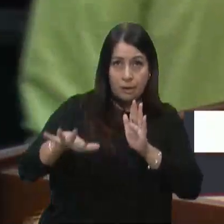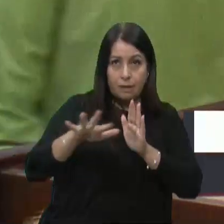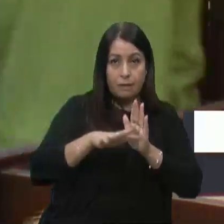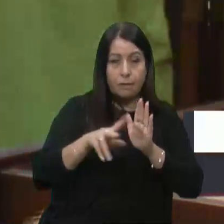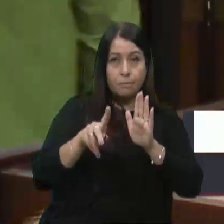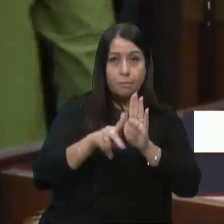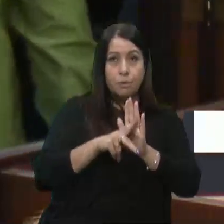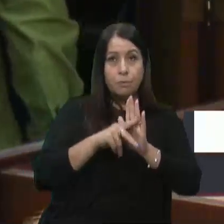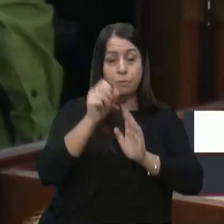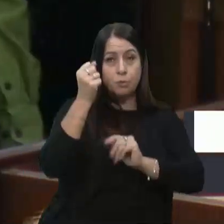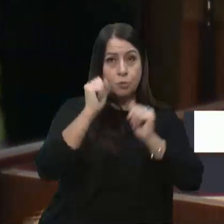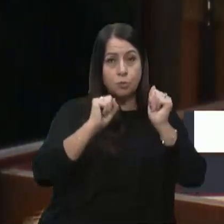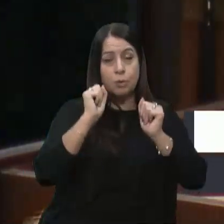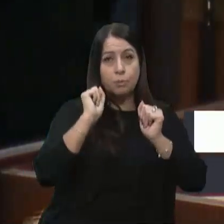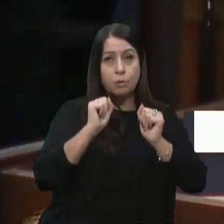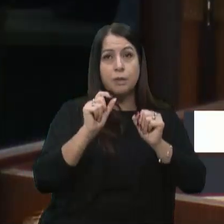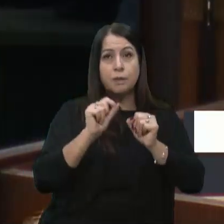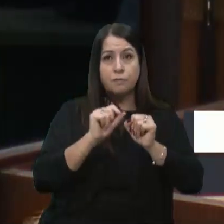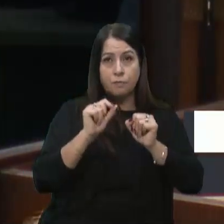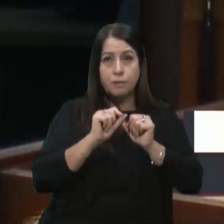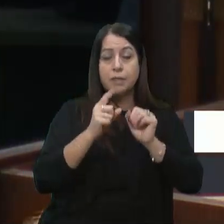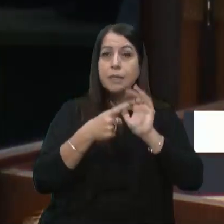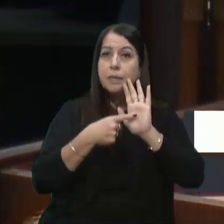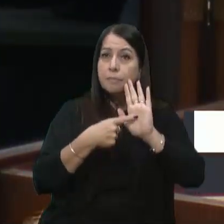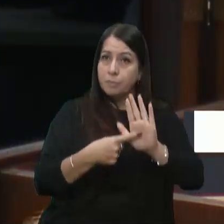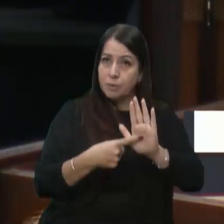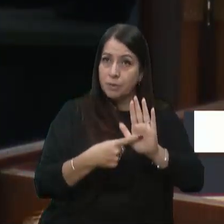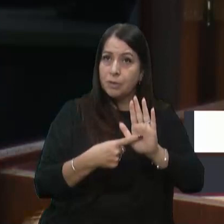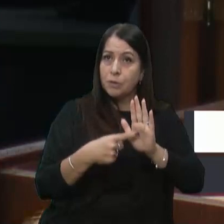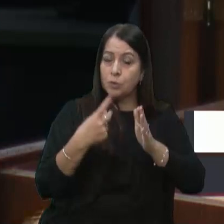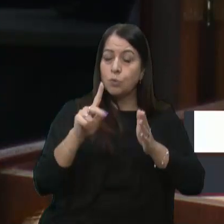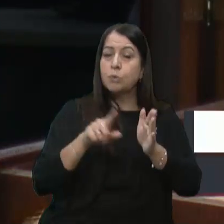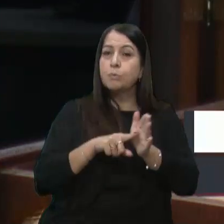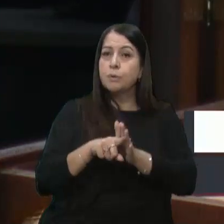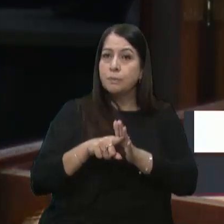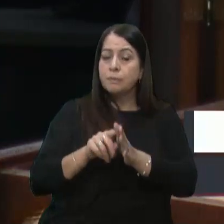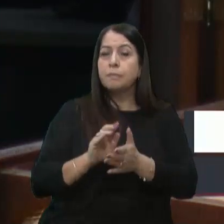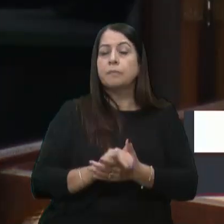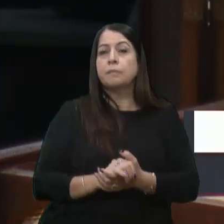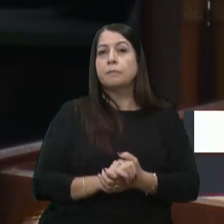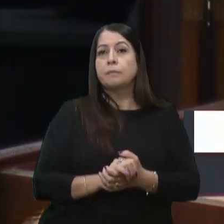patrimônio industrial, poderão fazer e apresentar as suas pesquisas.